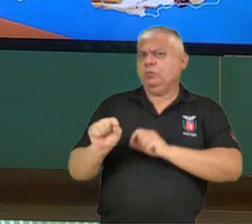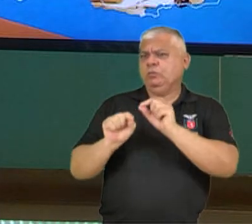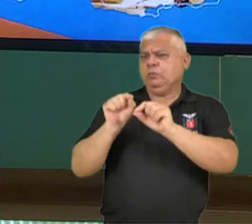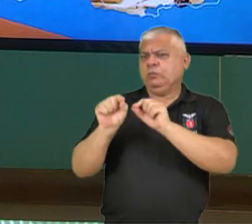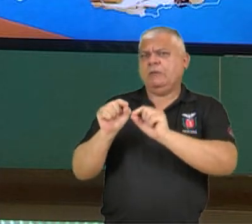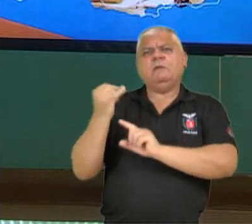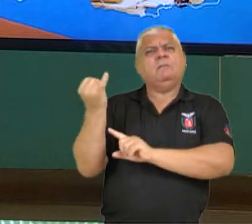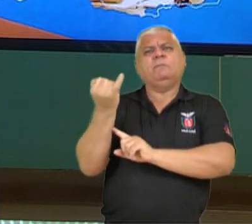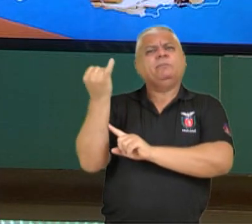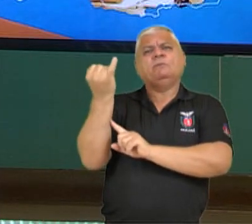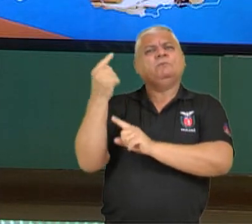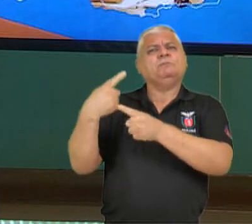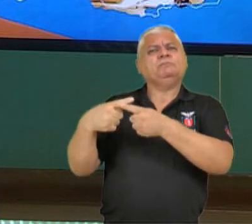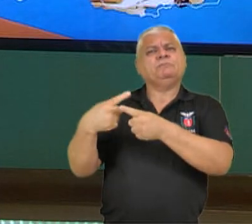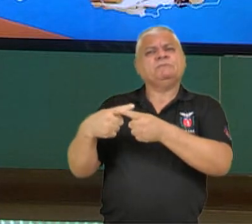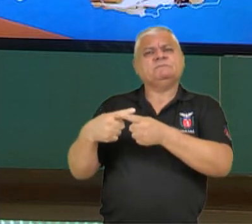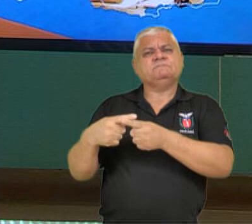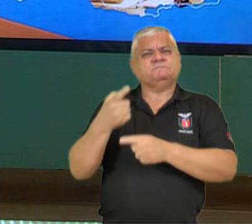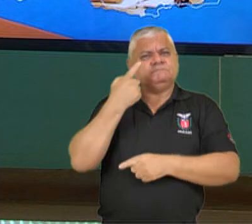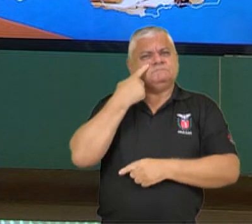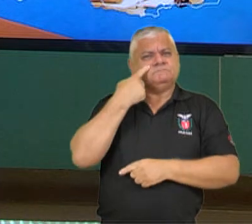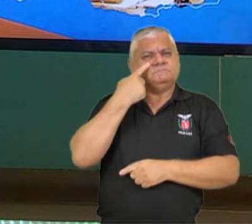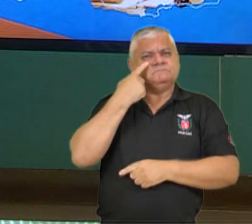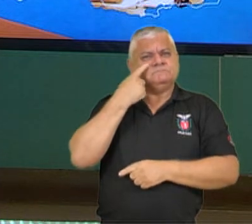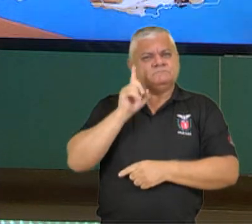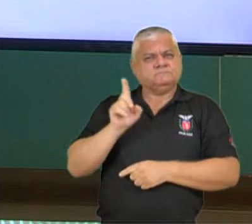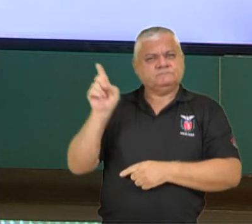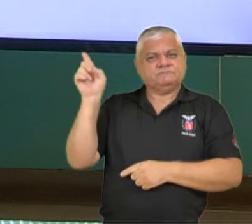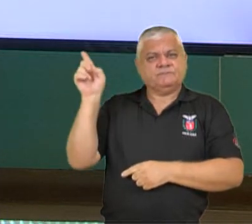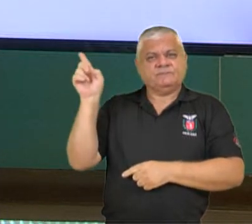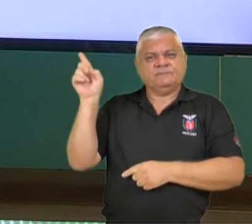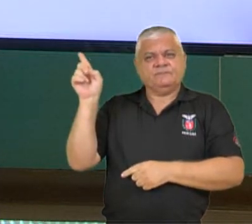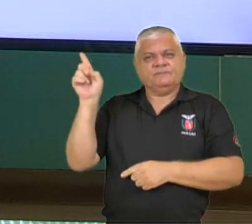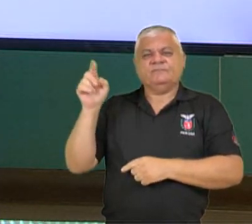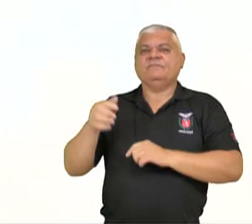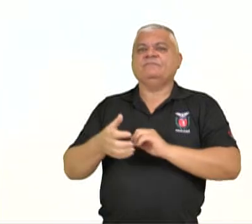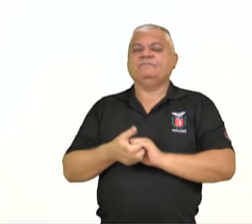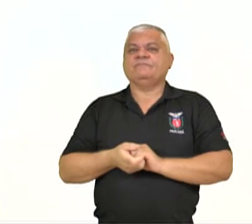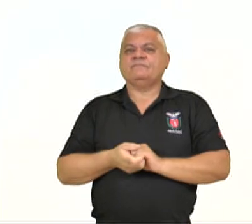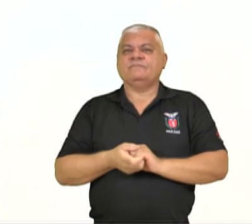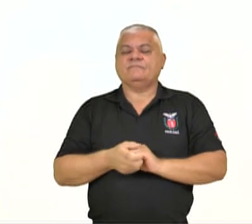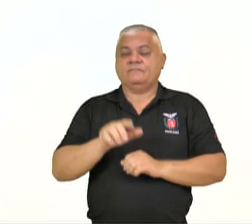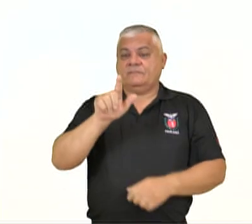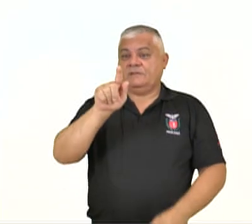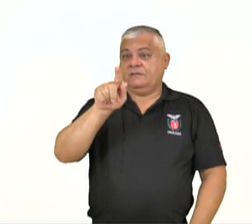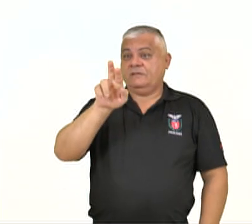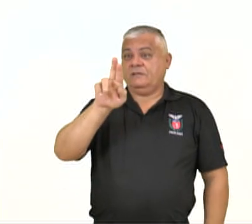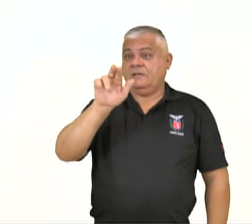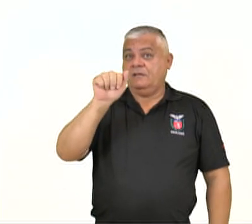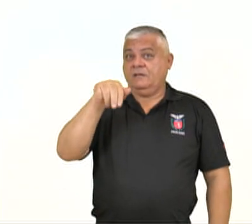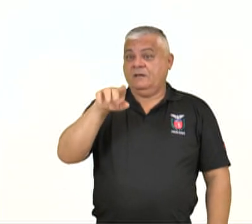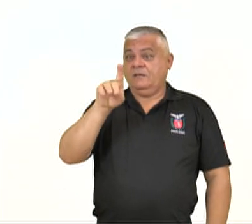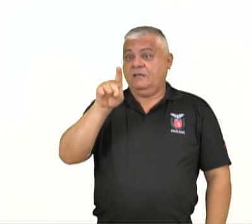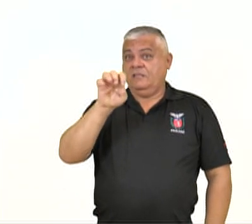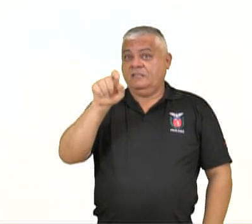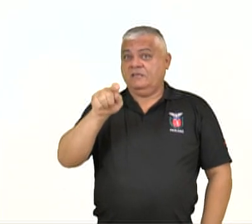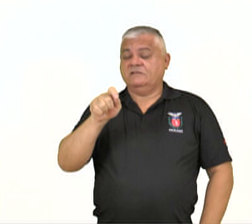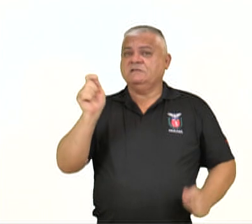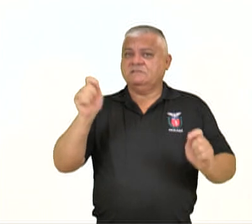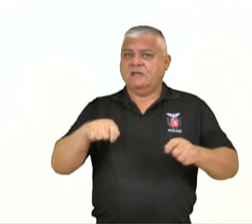importância desta? Então vamos acompanhar aqui comigo no slide. Grandezas físicas, meus queridos, é tudo aquilo que